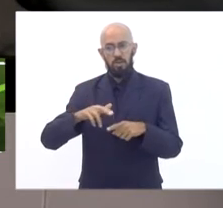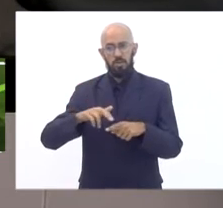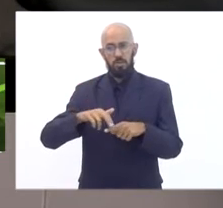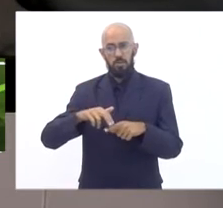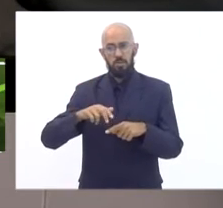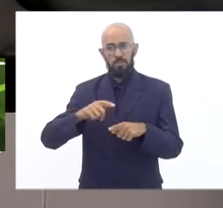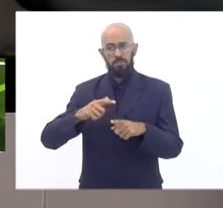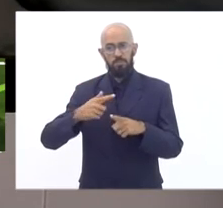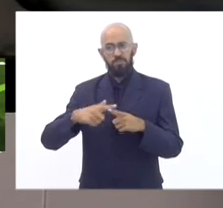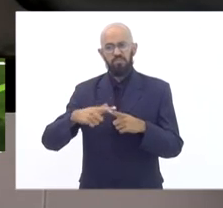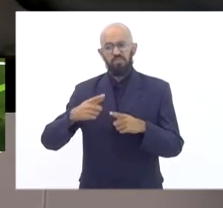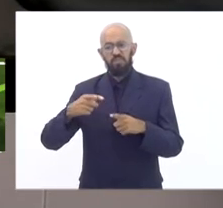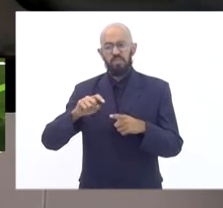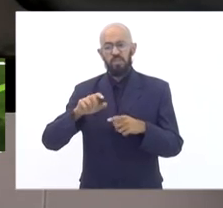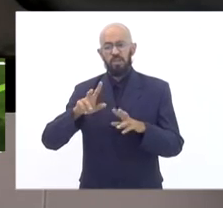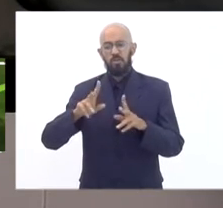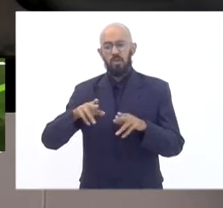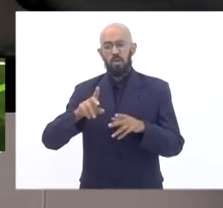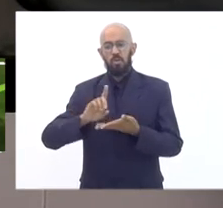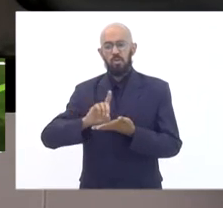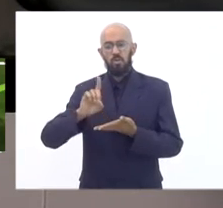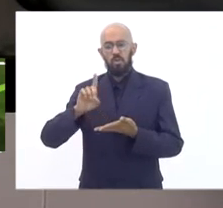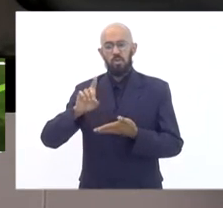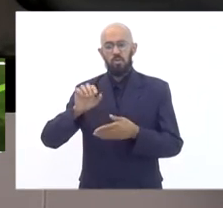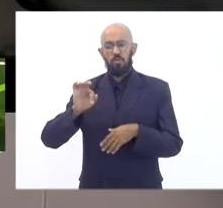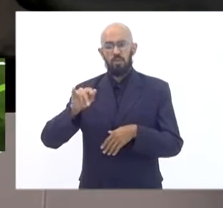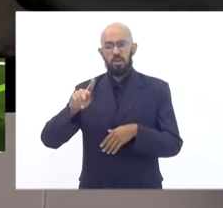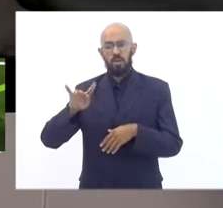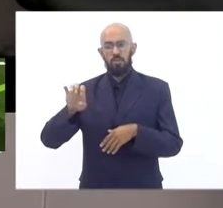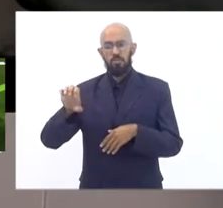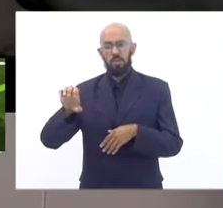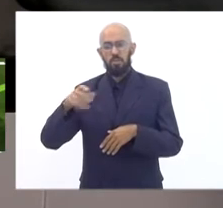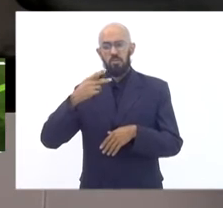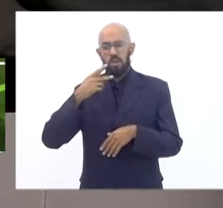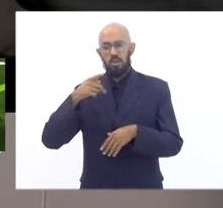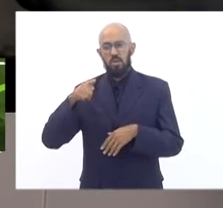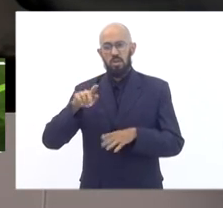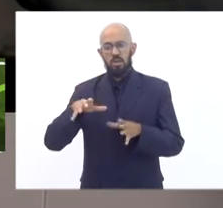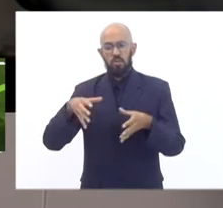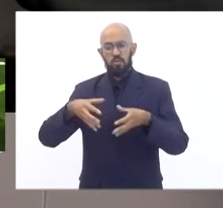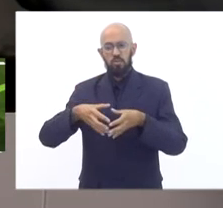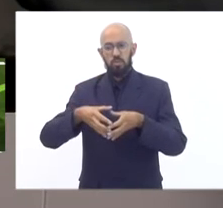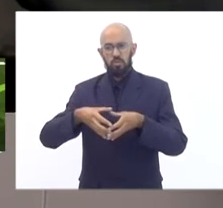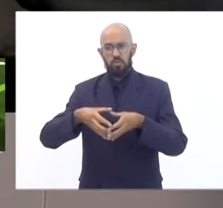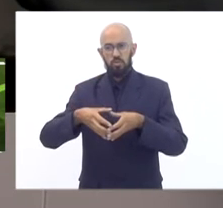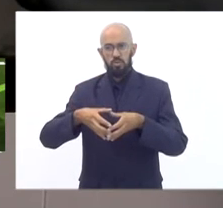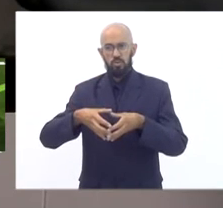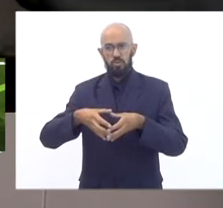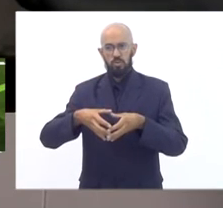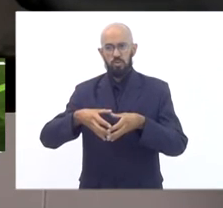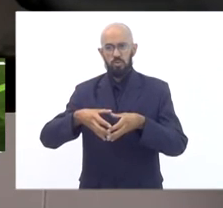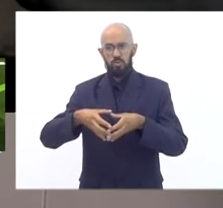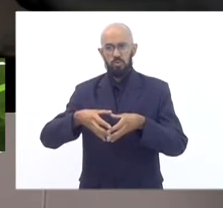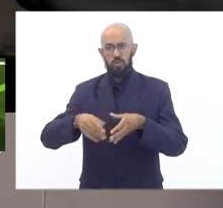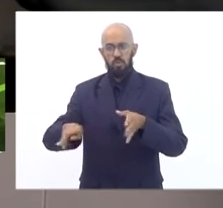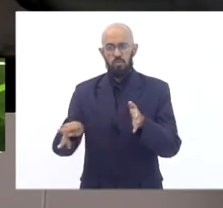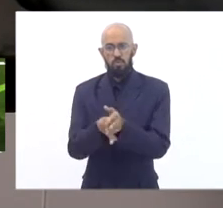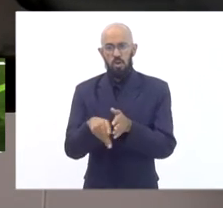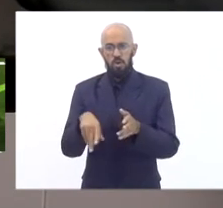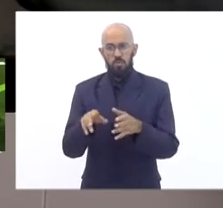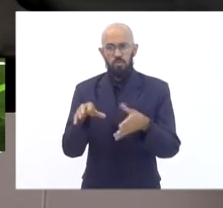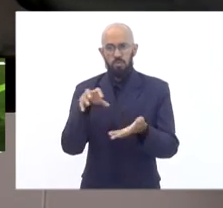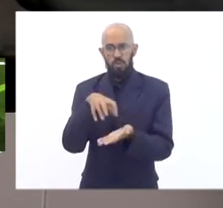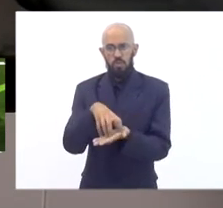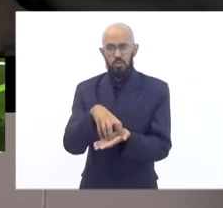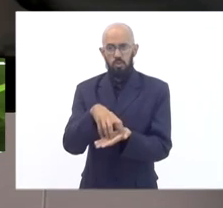última reunião aqui dessa comissão, a cesta de índices compatível com o setor ferroviário, né, um índice de